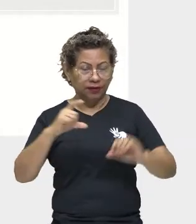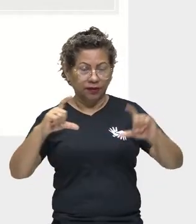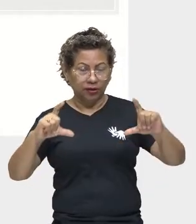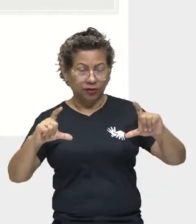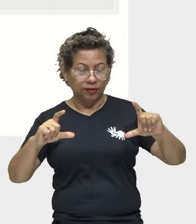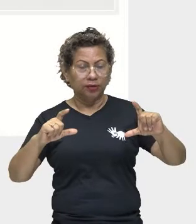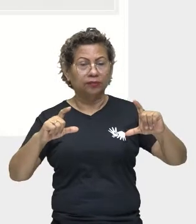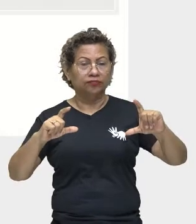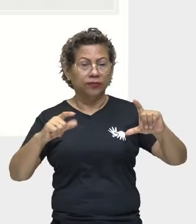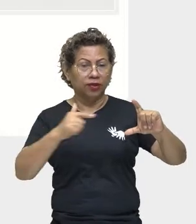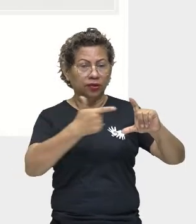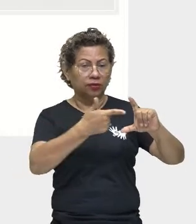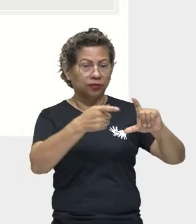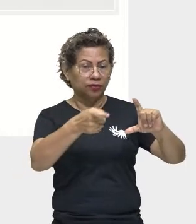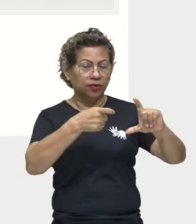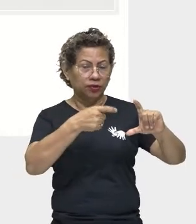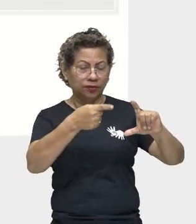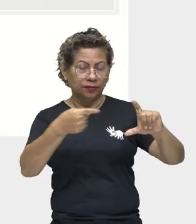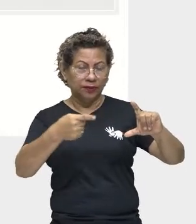mais